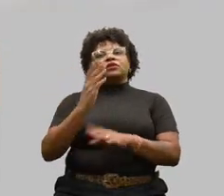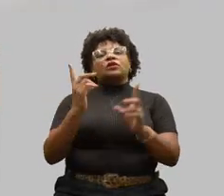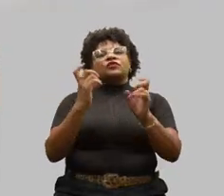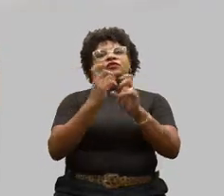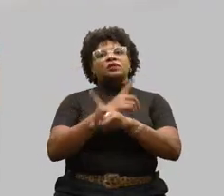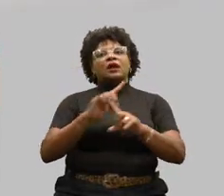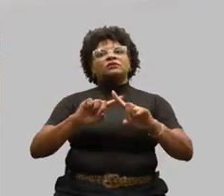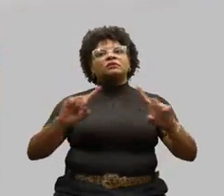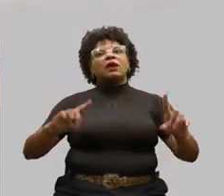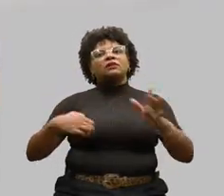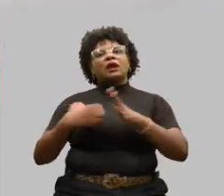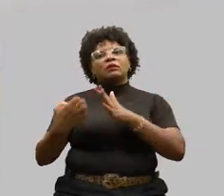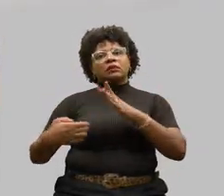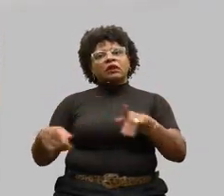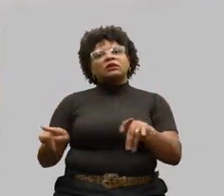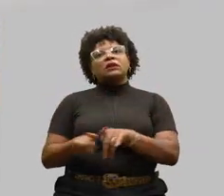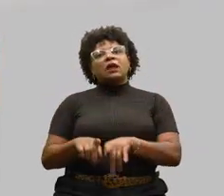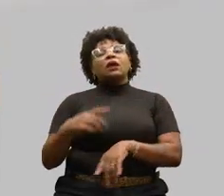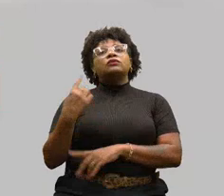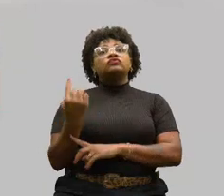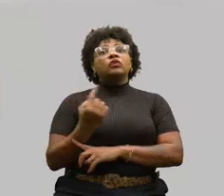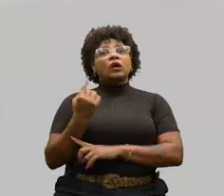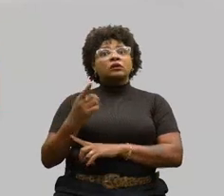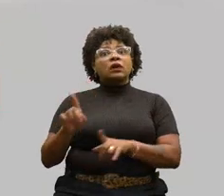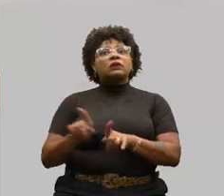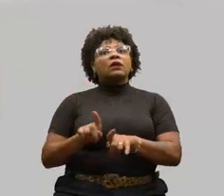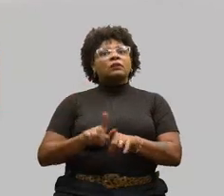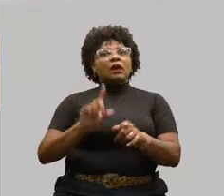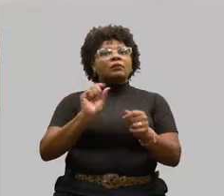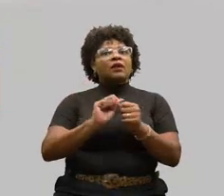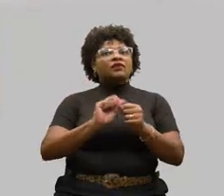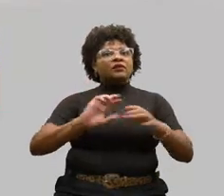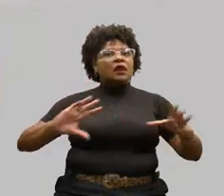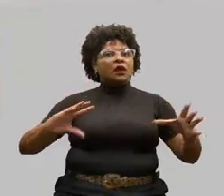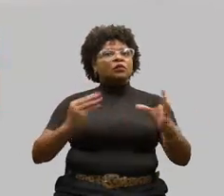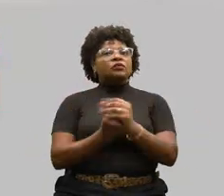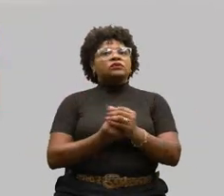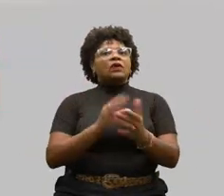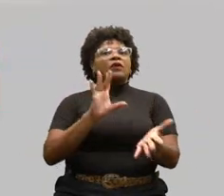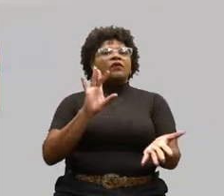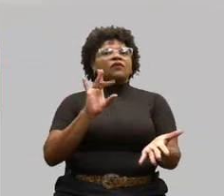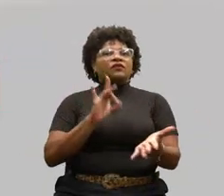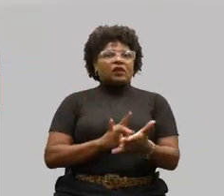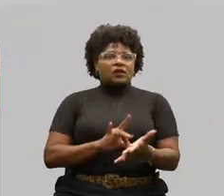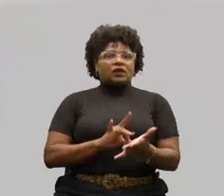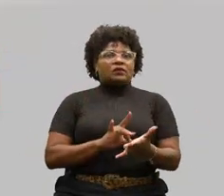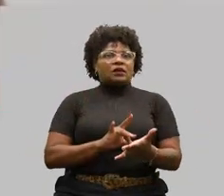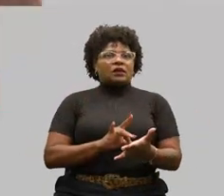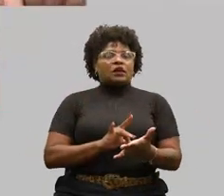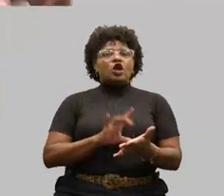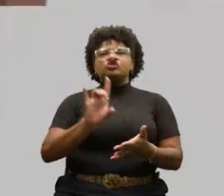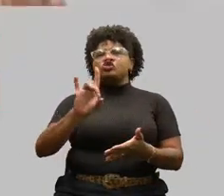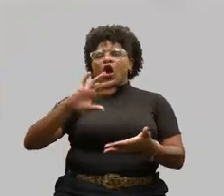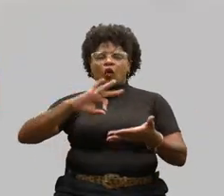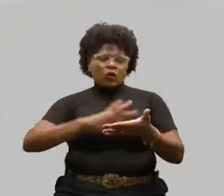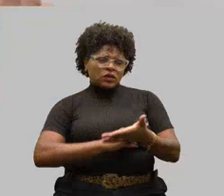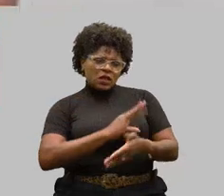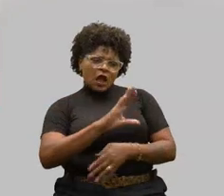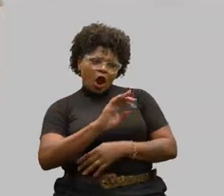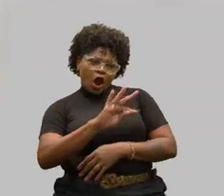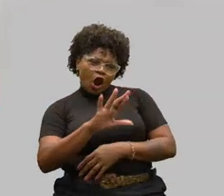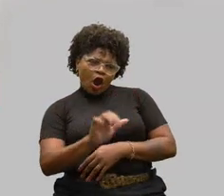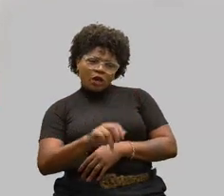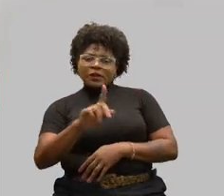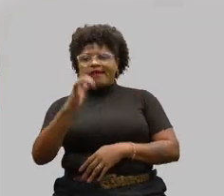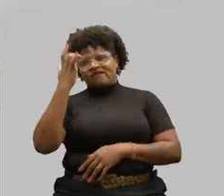empresa a gente está sozinho para a gente fazer a inclusão verdadeira contratar como cota é muito fácil colocar dentro de uma empresa